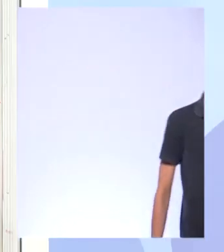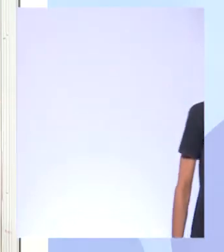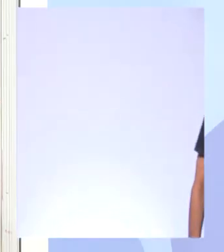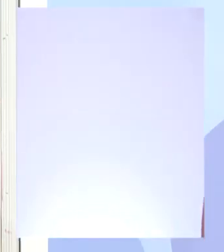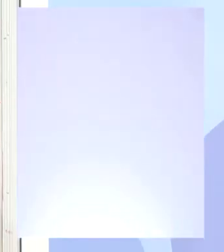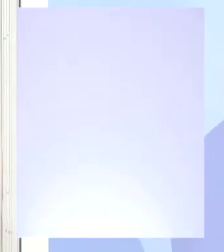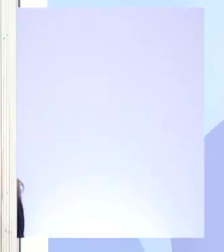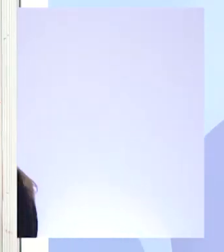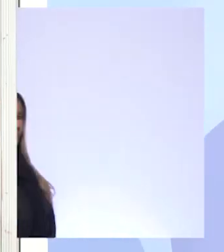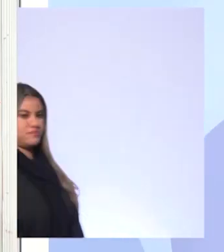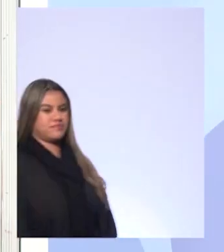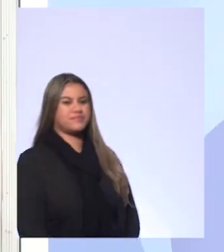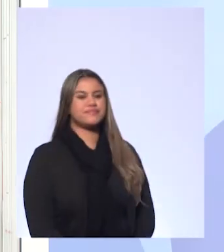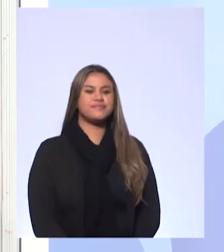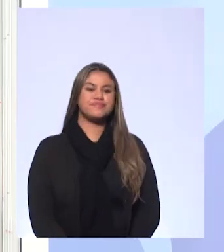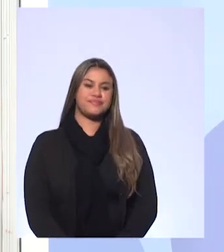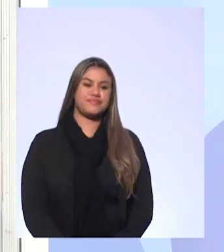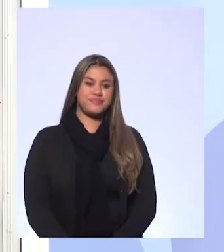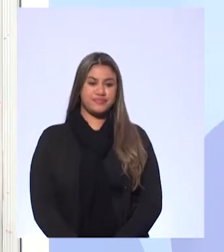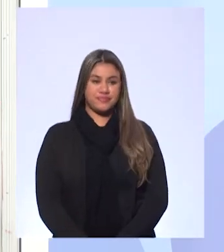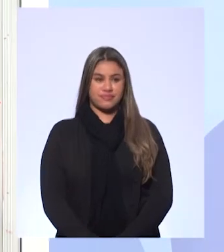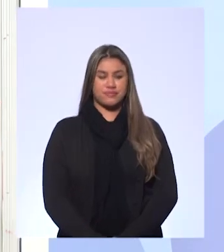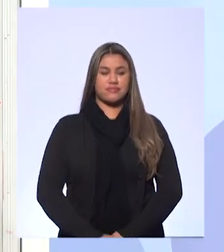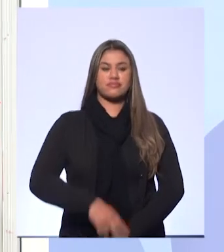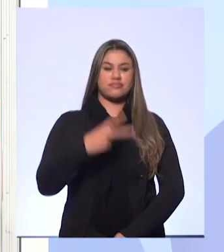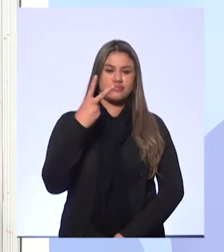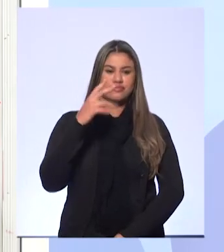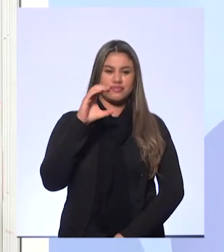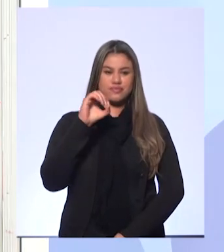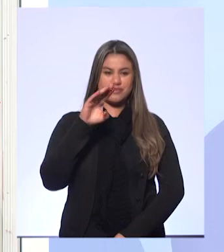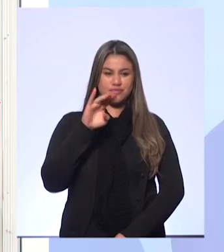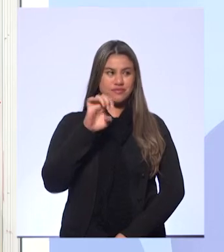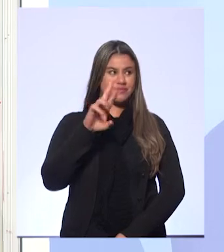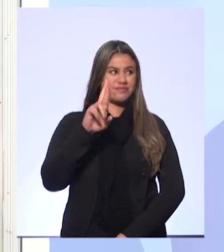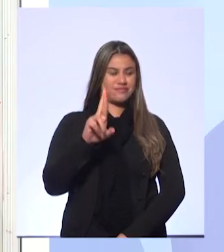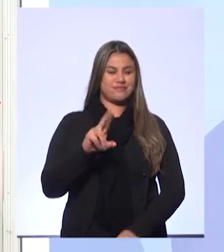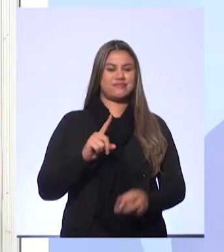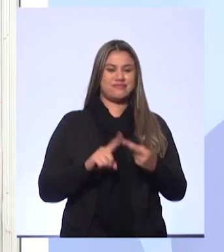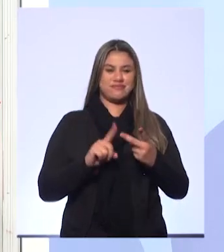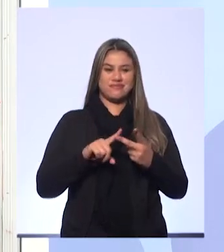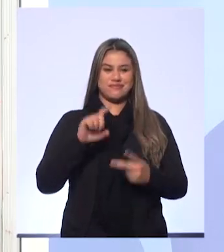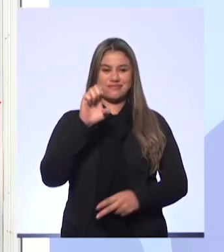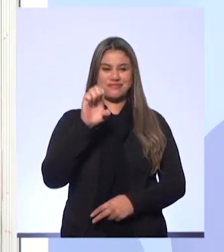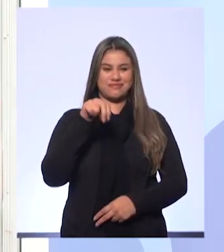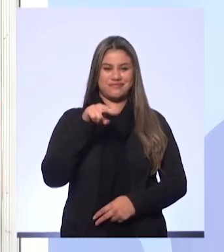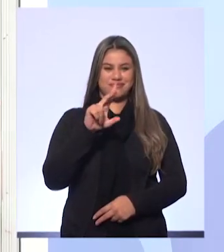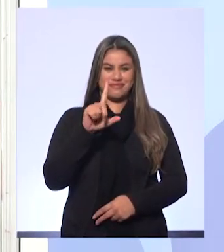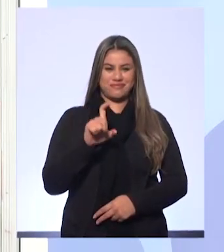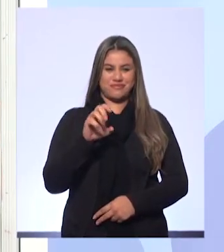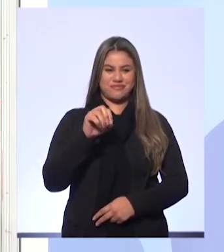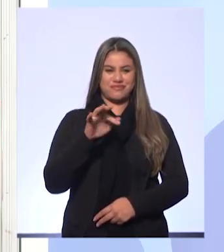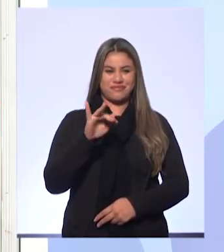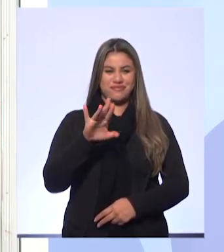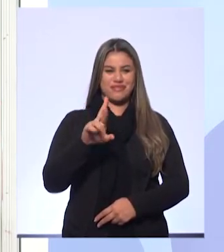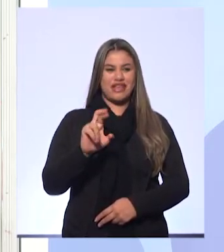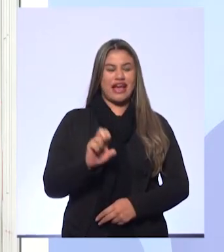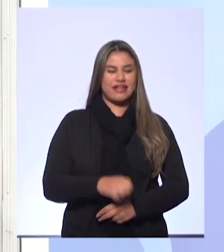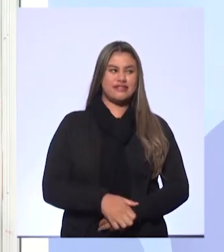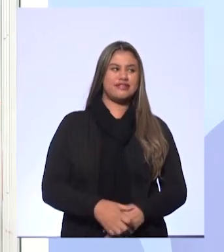cobre, mais 1 enxofre. O cobre vale quanto na minha tabela?